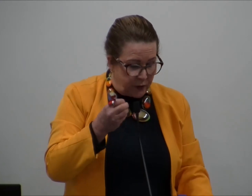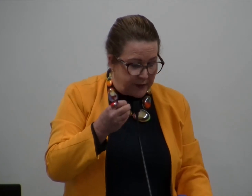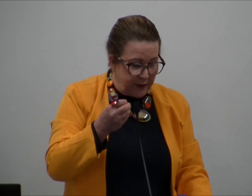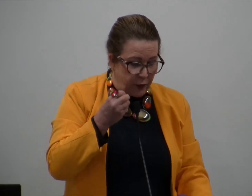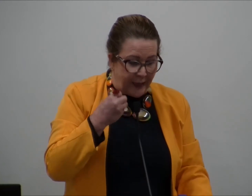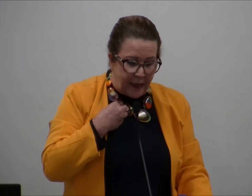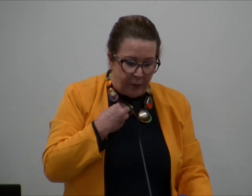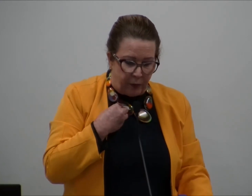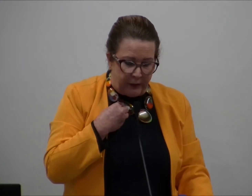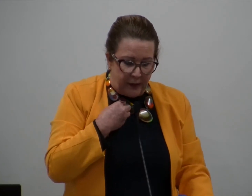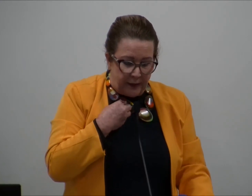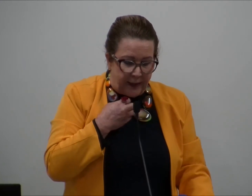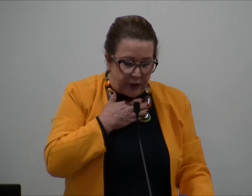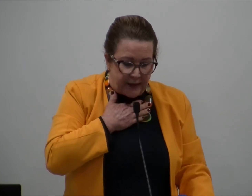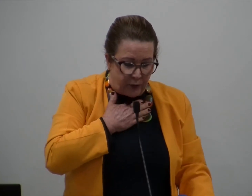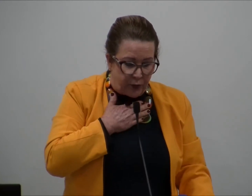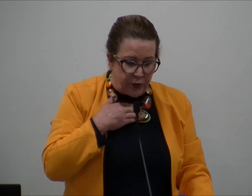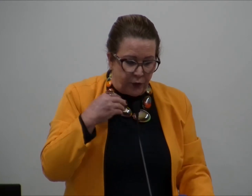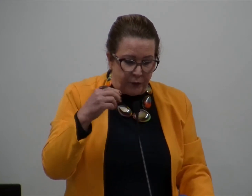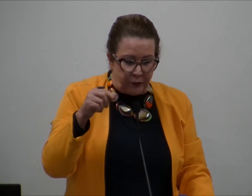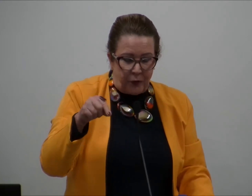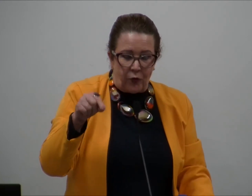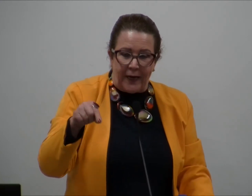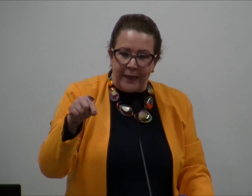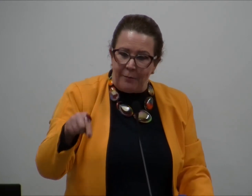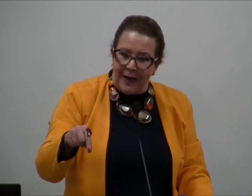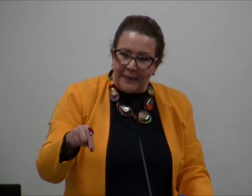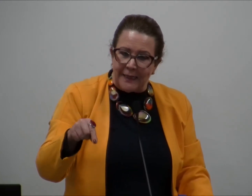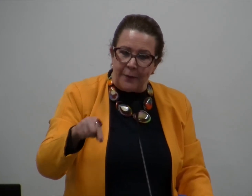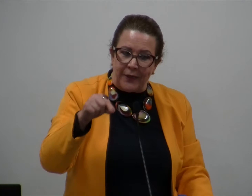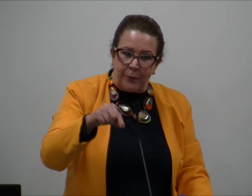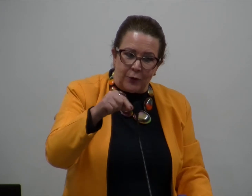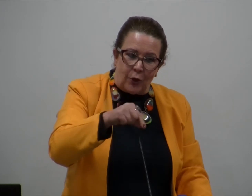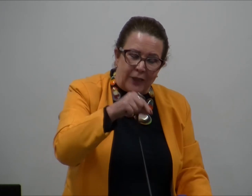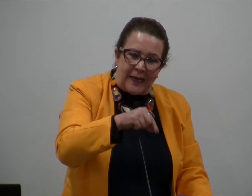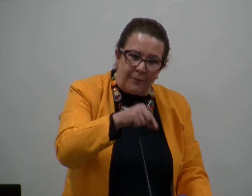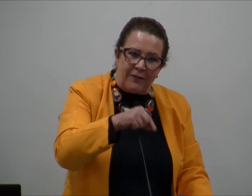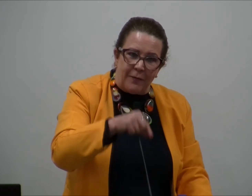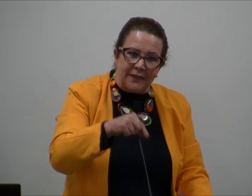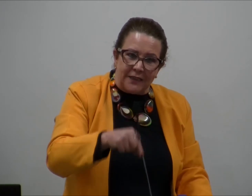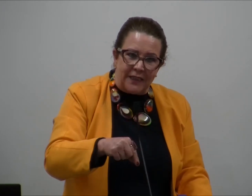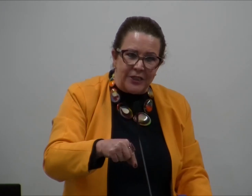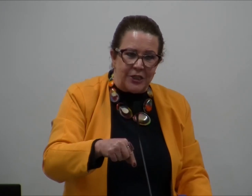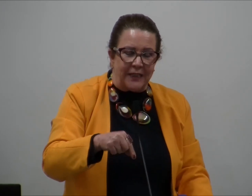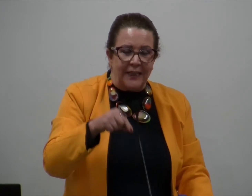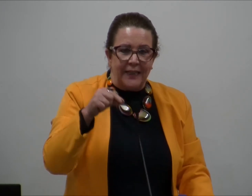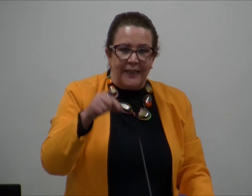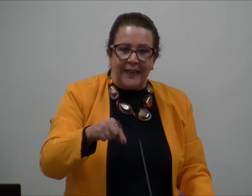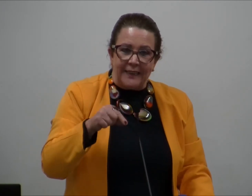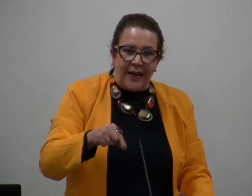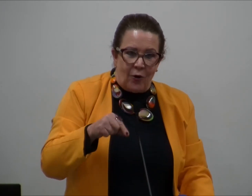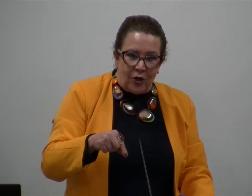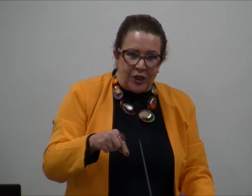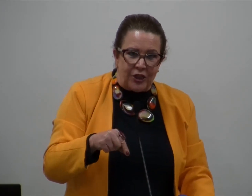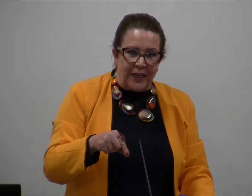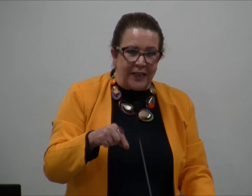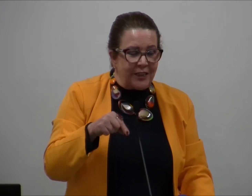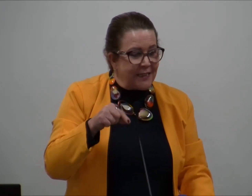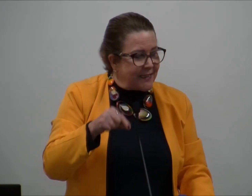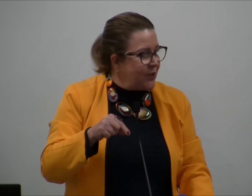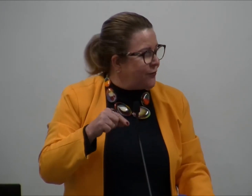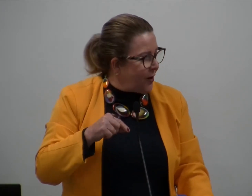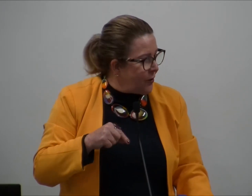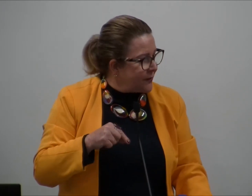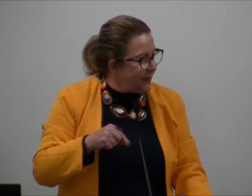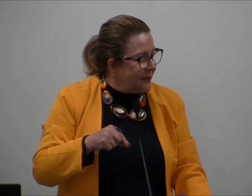diferenciado. Inclusive, eu lembro que na gestão do Silvio foi colocada a base lá, porque o pessoal já reclamava bastante. E até hoje a